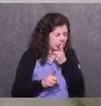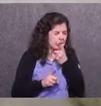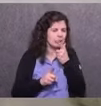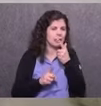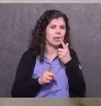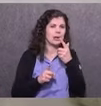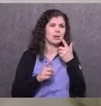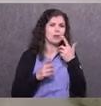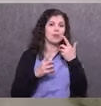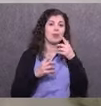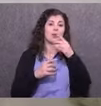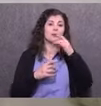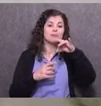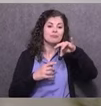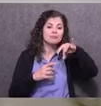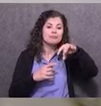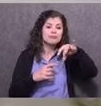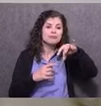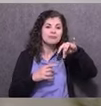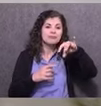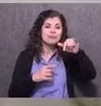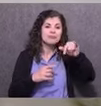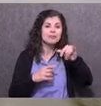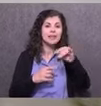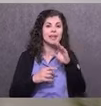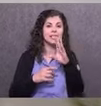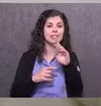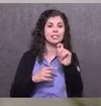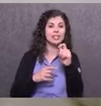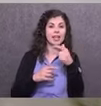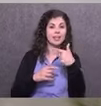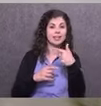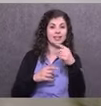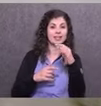no jardim do Getsêmani.